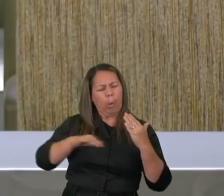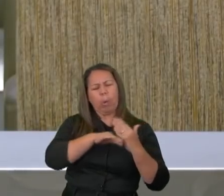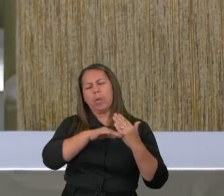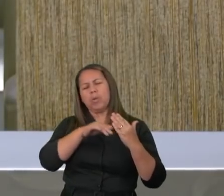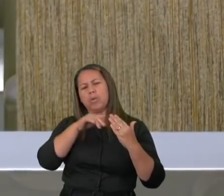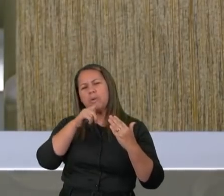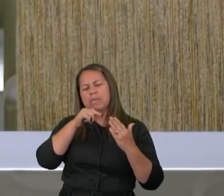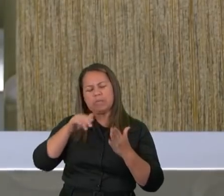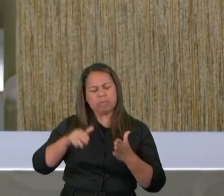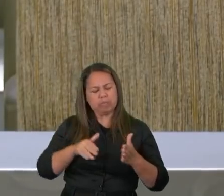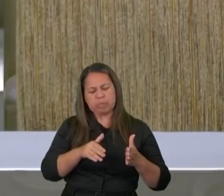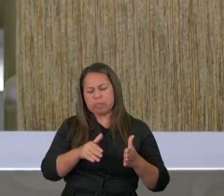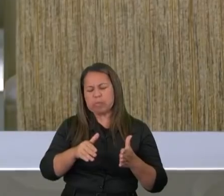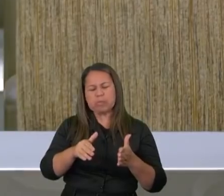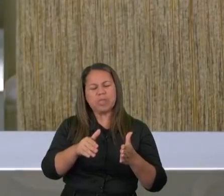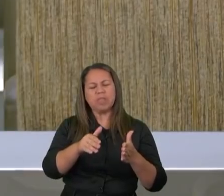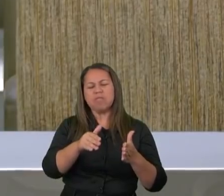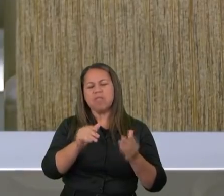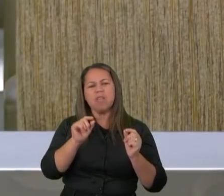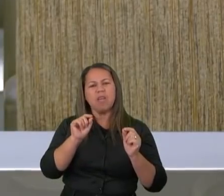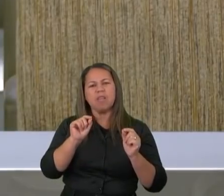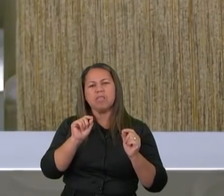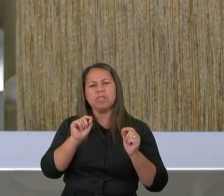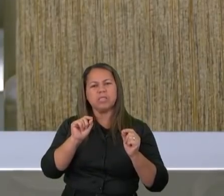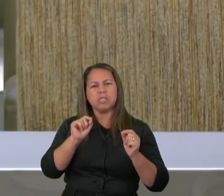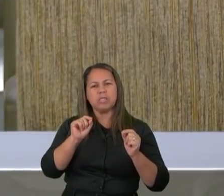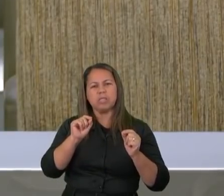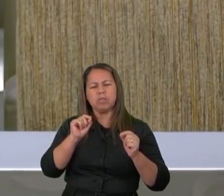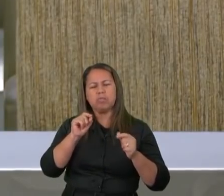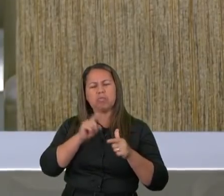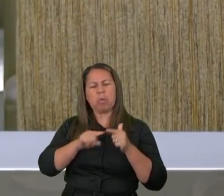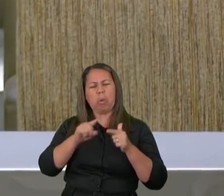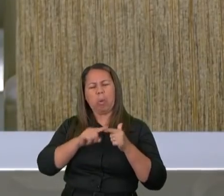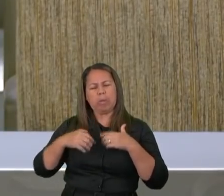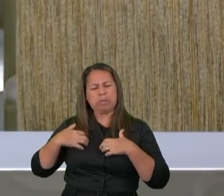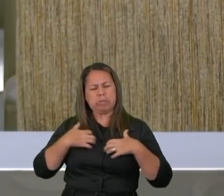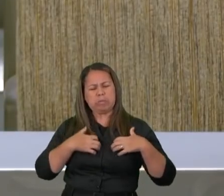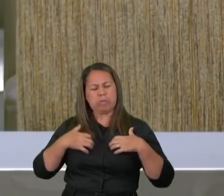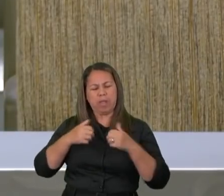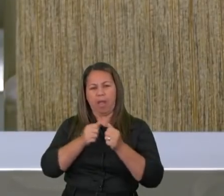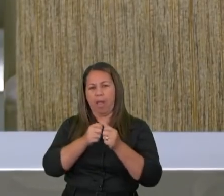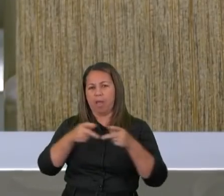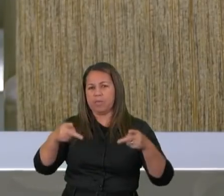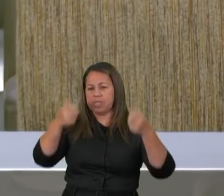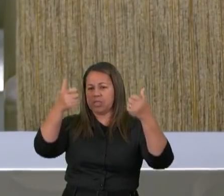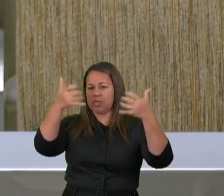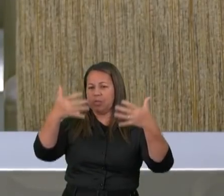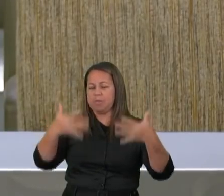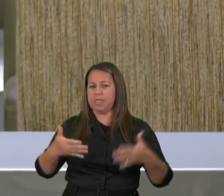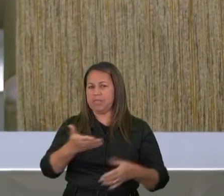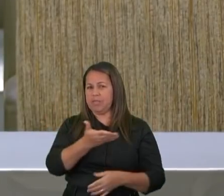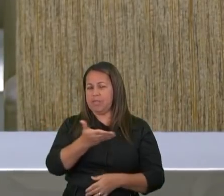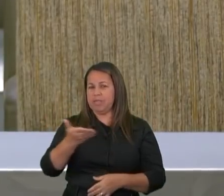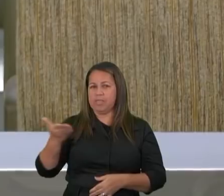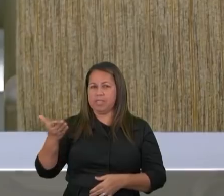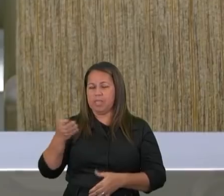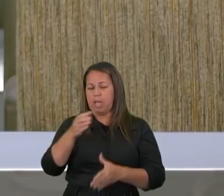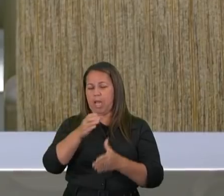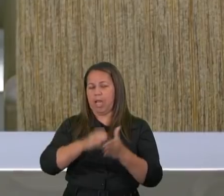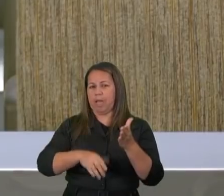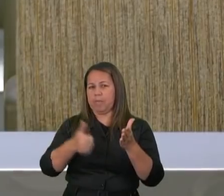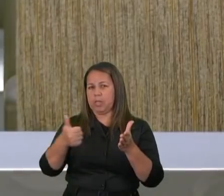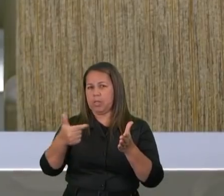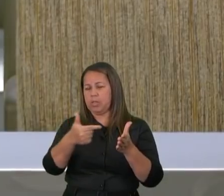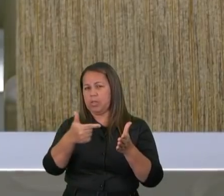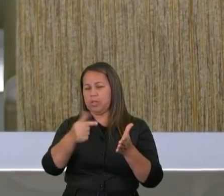combateram a casa, se referindo às aflições. Em Apocalipse, eu quero ler com você esse texto, capítulo 12, versículo